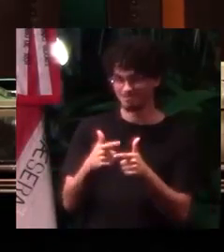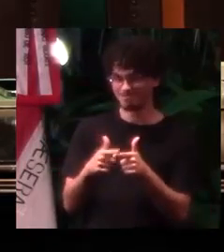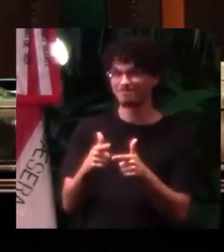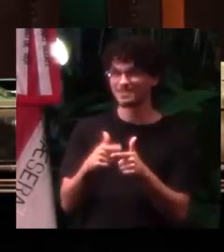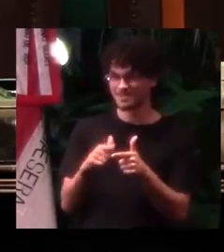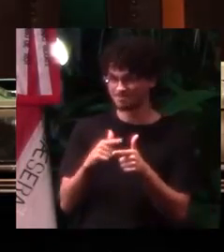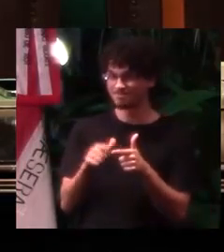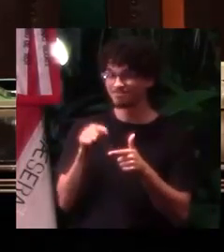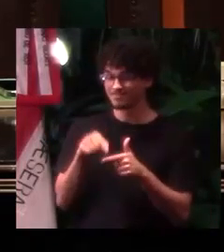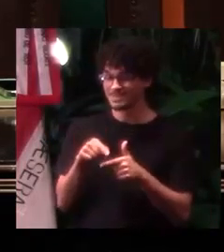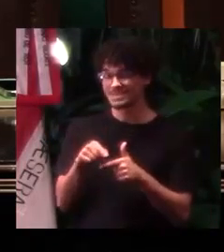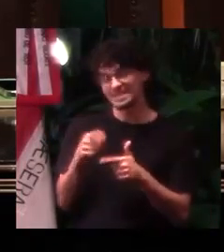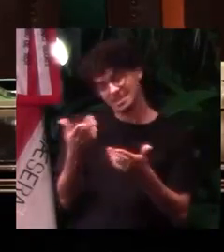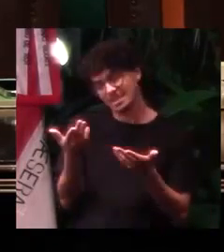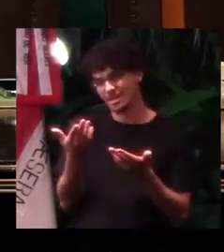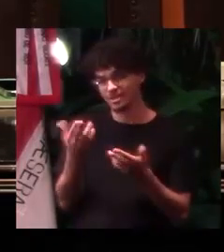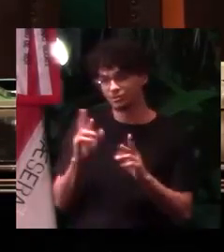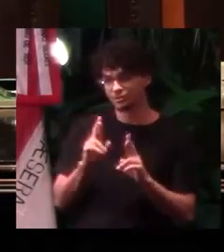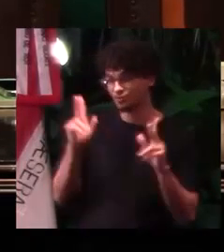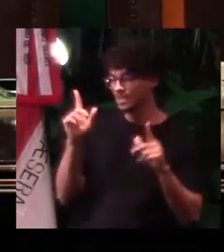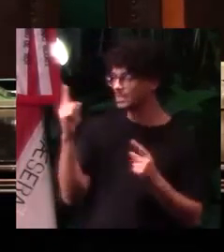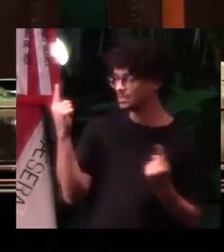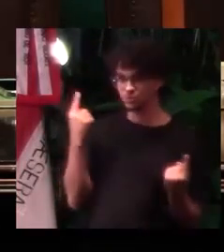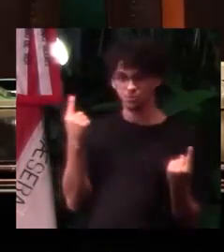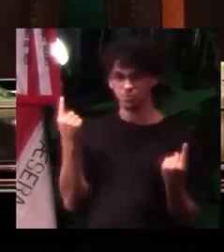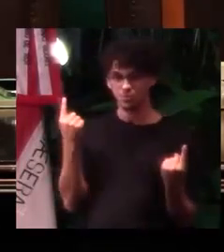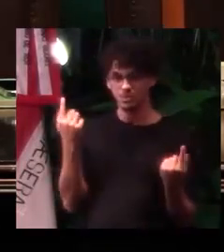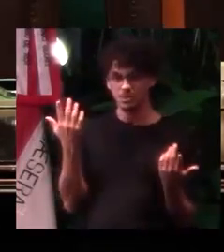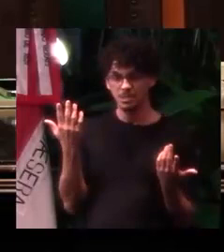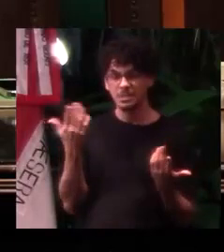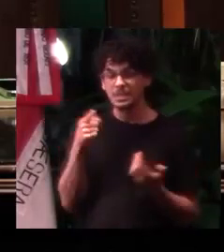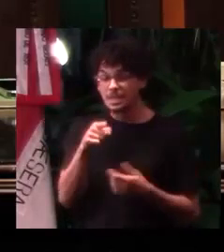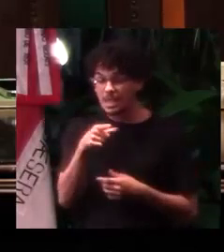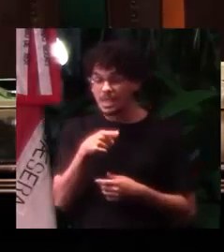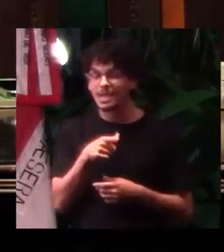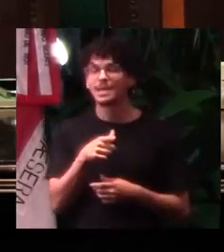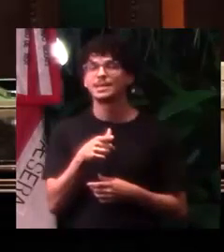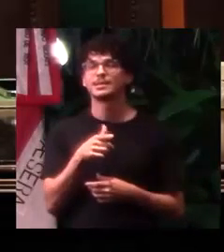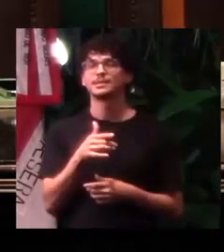talvez, e a grande diferença. E aí mora um